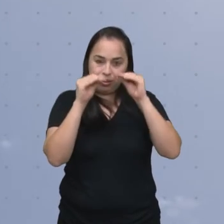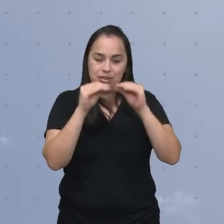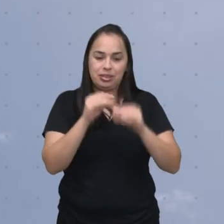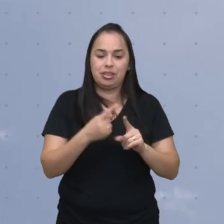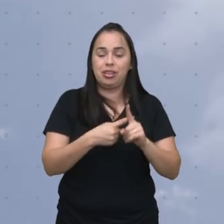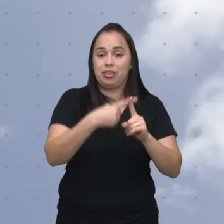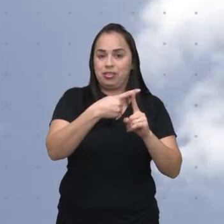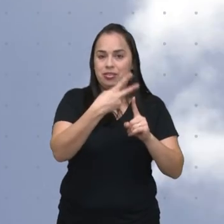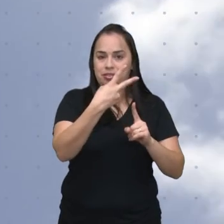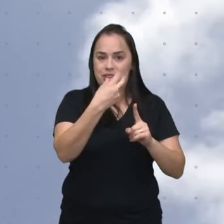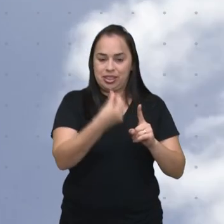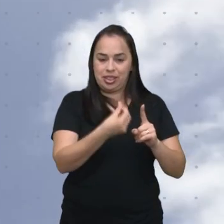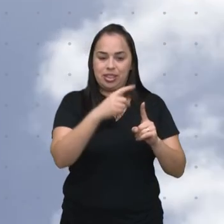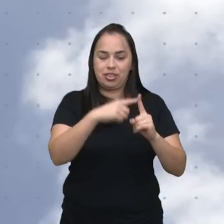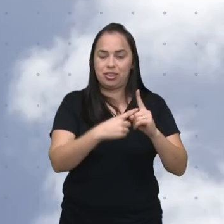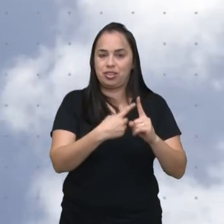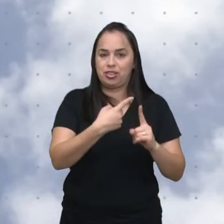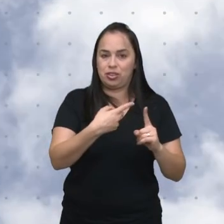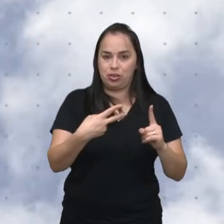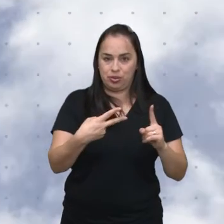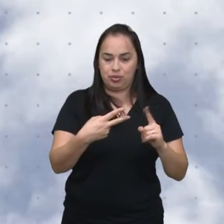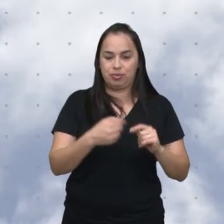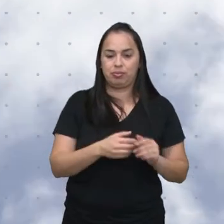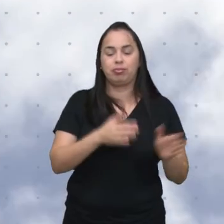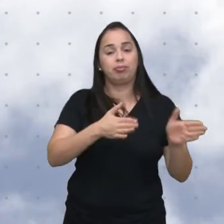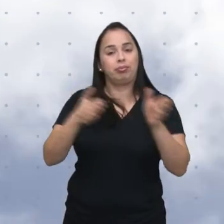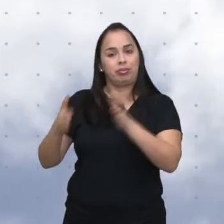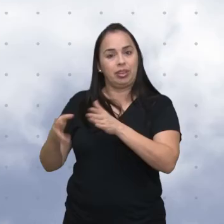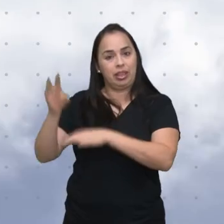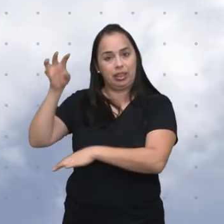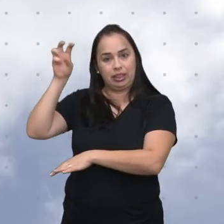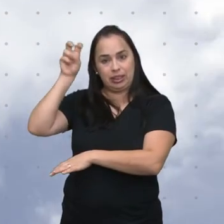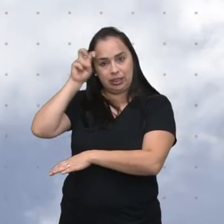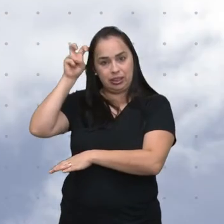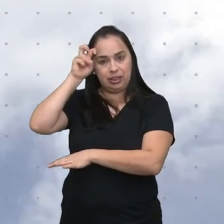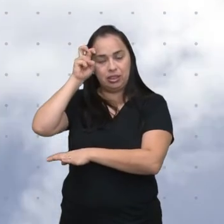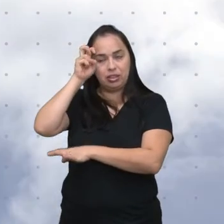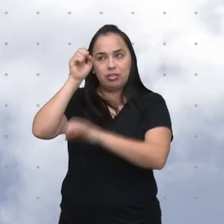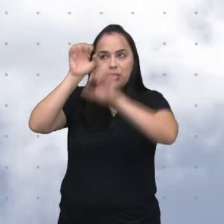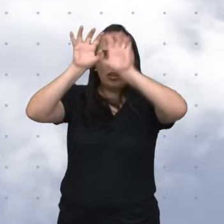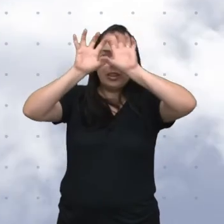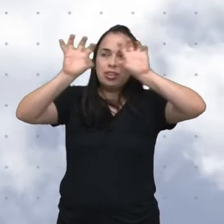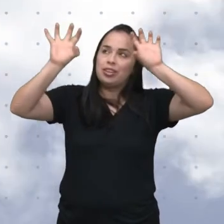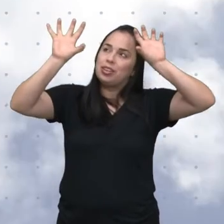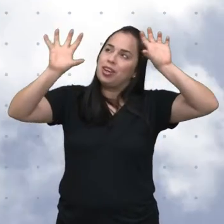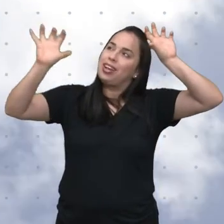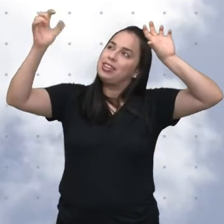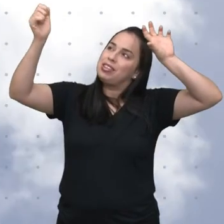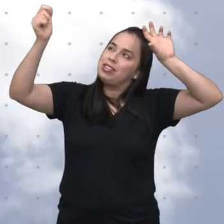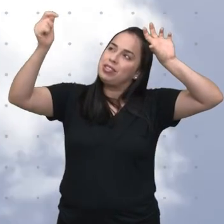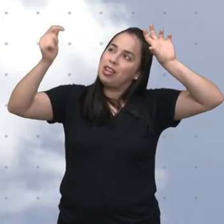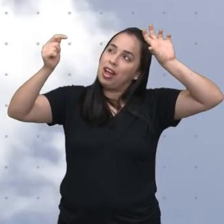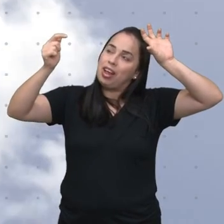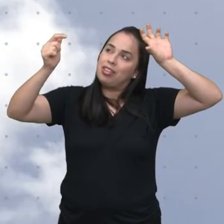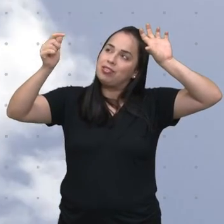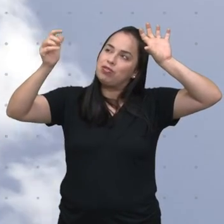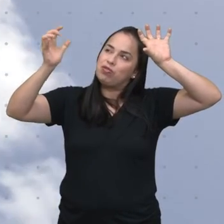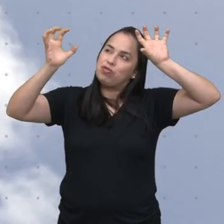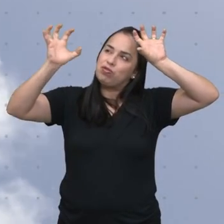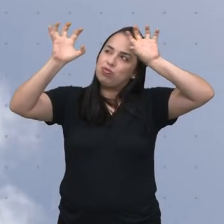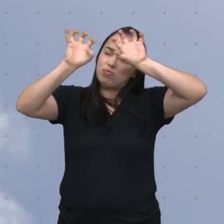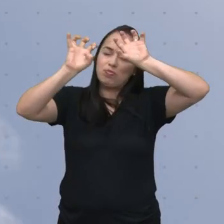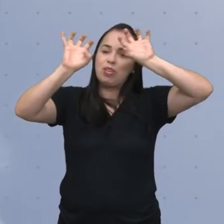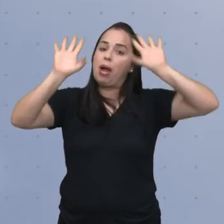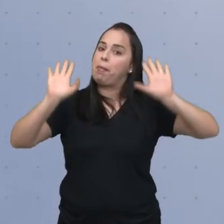máxima de 26 graus e mínima de 12 na quinta o céu amanhece ensolarado e fica nublado pela